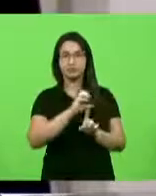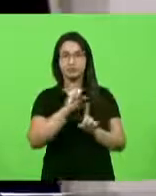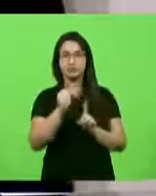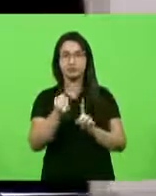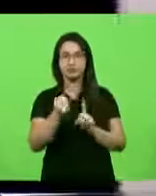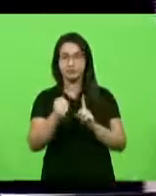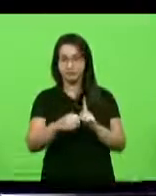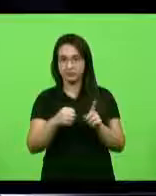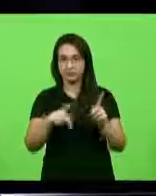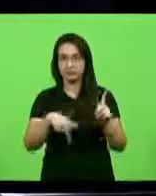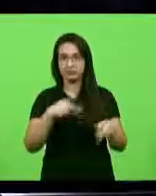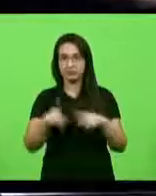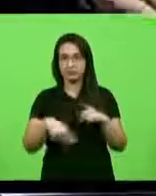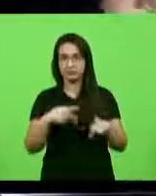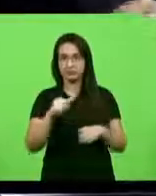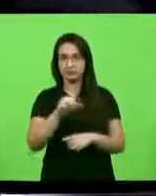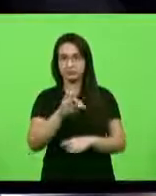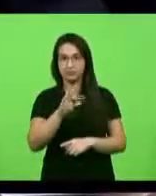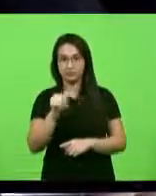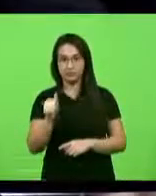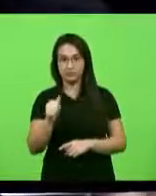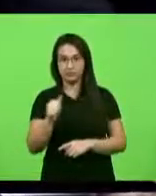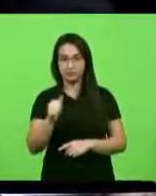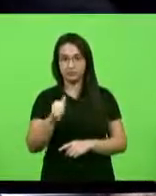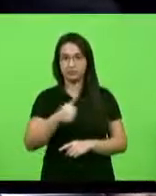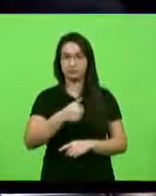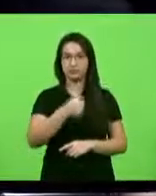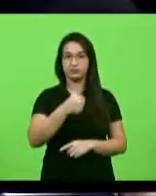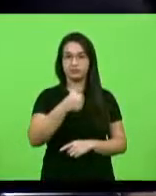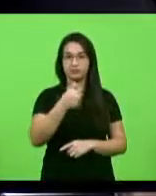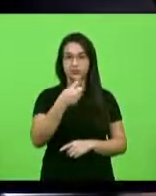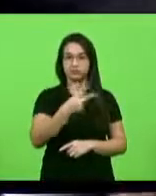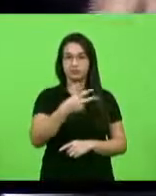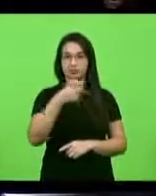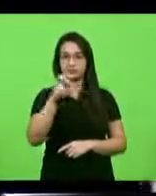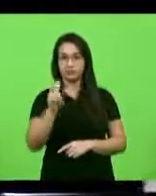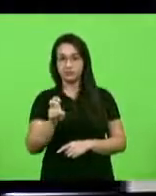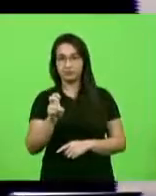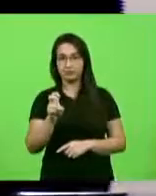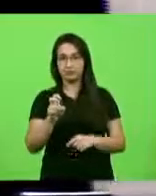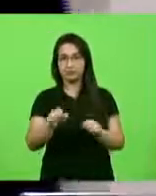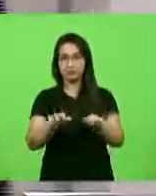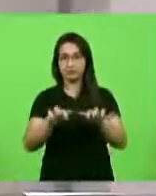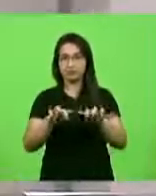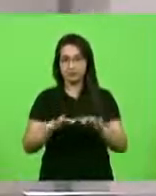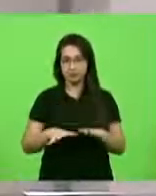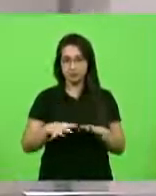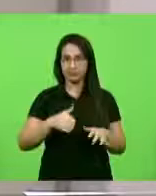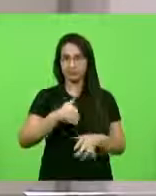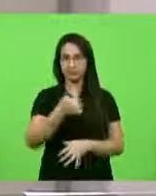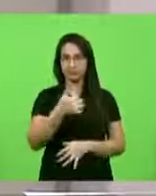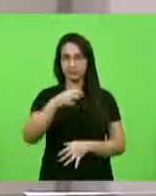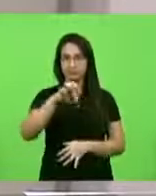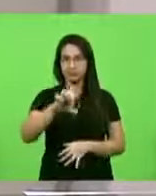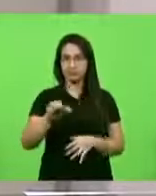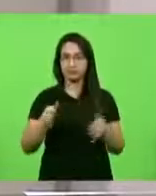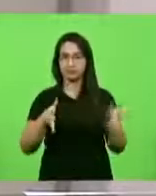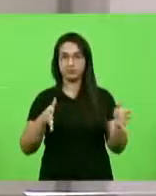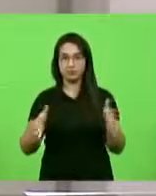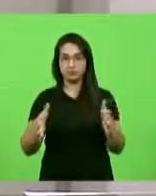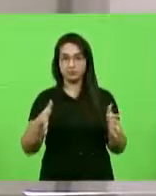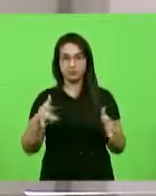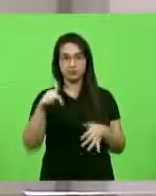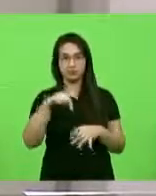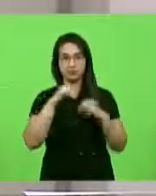Ata da 25ª Sessão Ordinária da 3ª Sessão Legislativa da 19ª Legislatura da